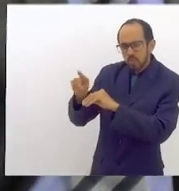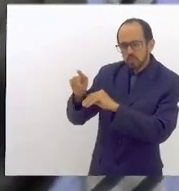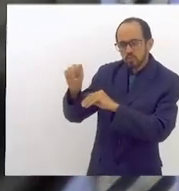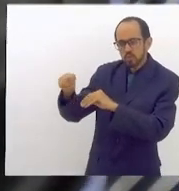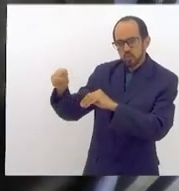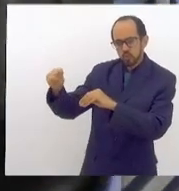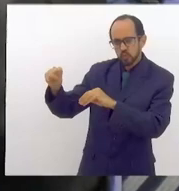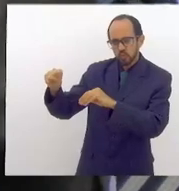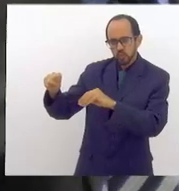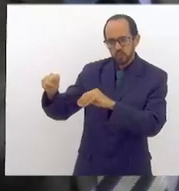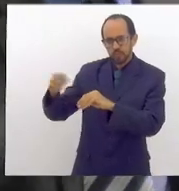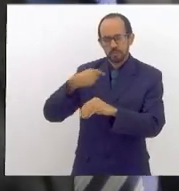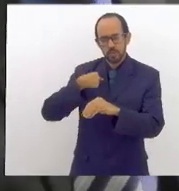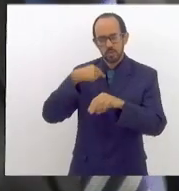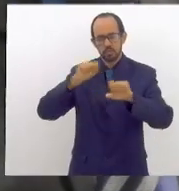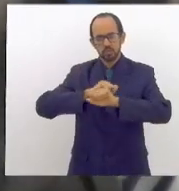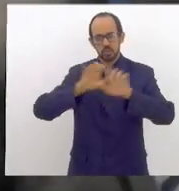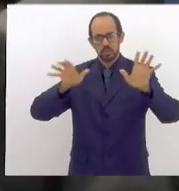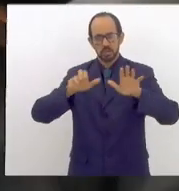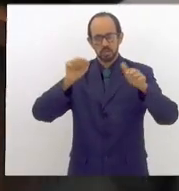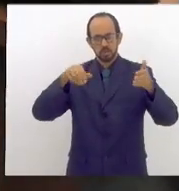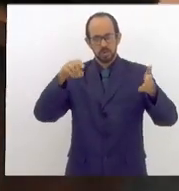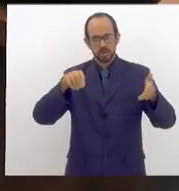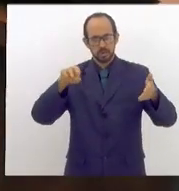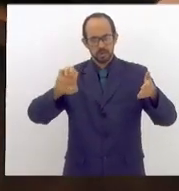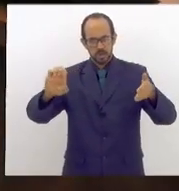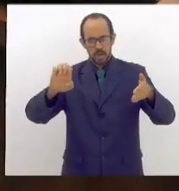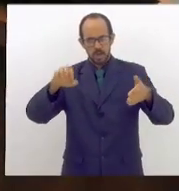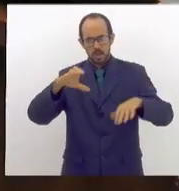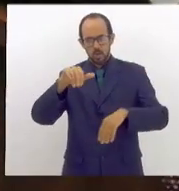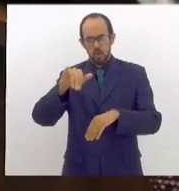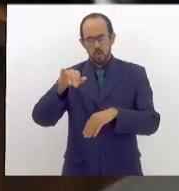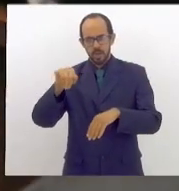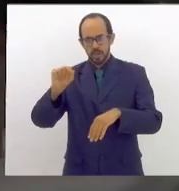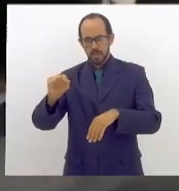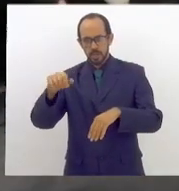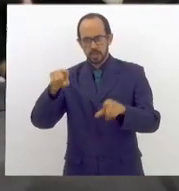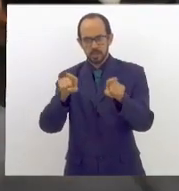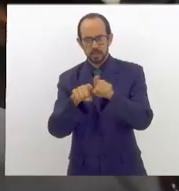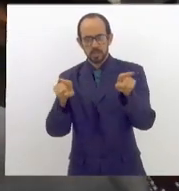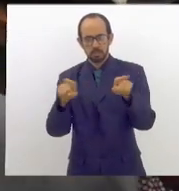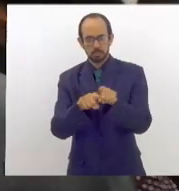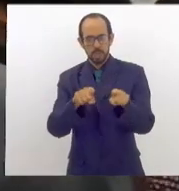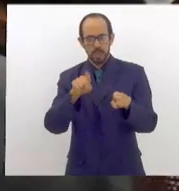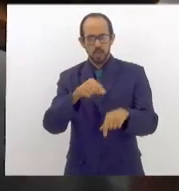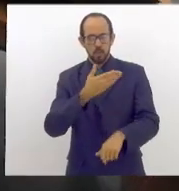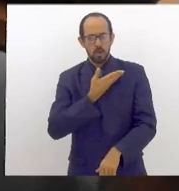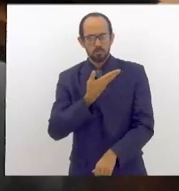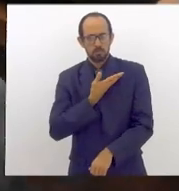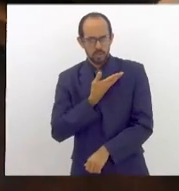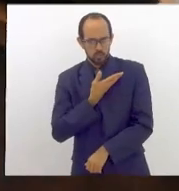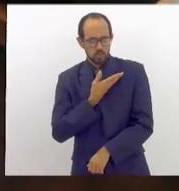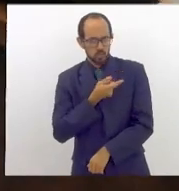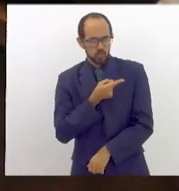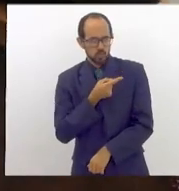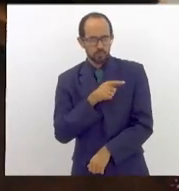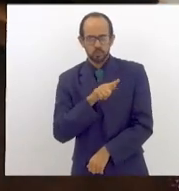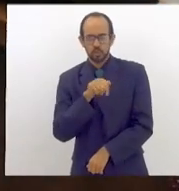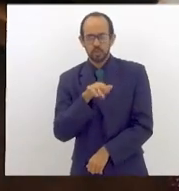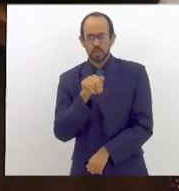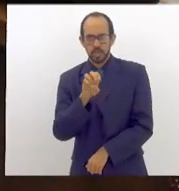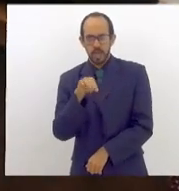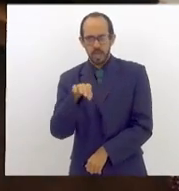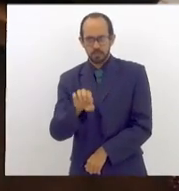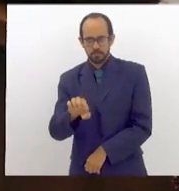até esclareci isso para o André Correia que também um grande amigo do Circus o Guilherme filho